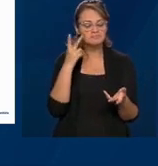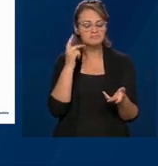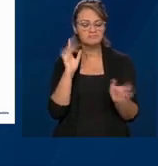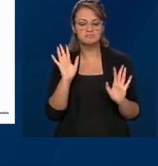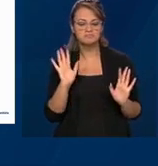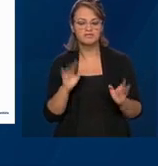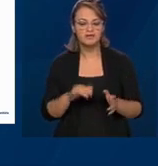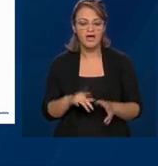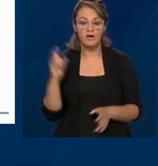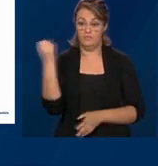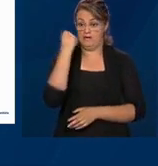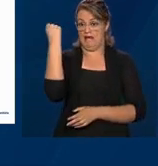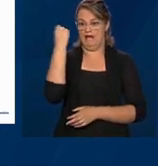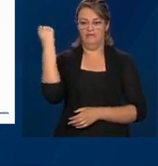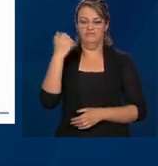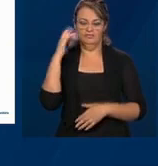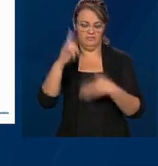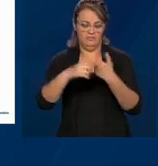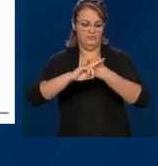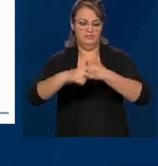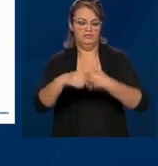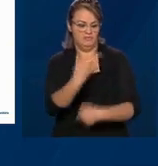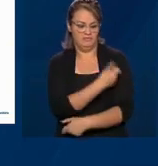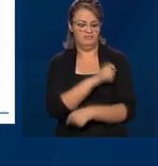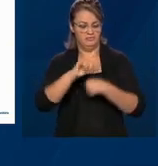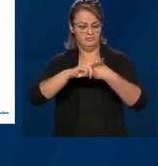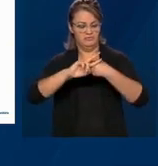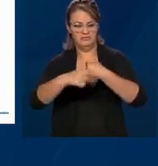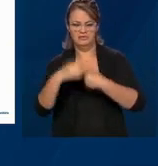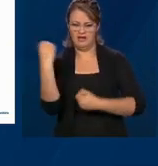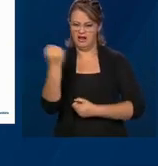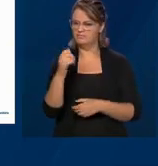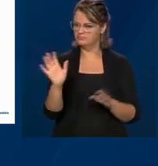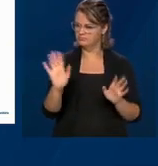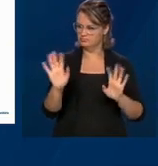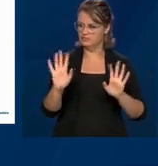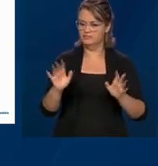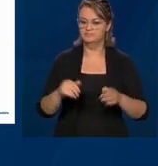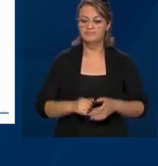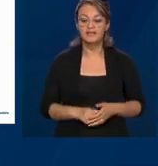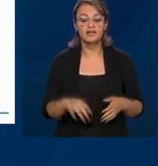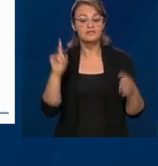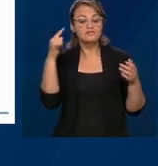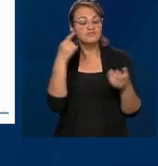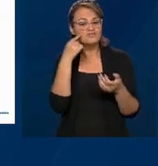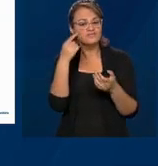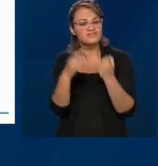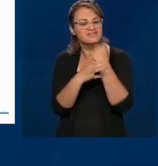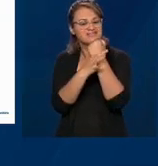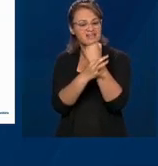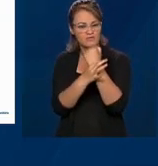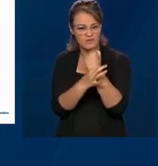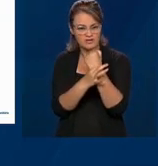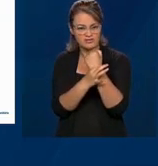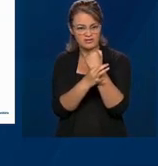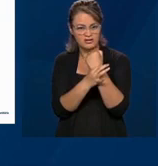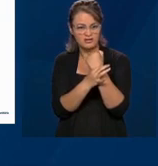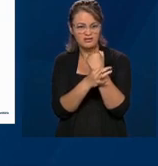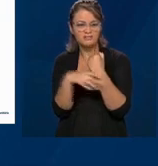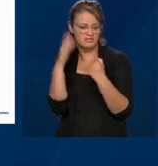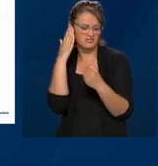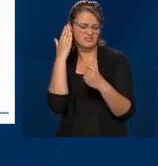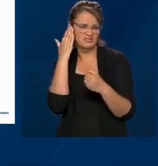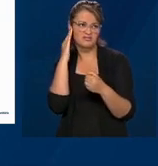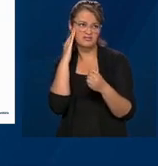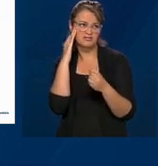reação adversa grave. Então, se a gente olha esse perfil de segurança, como é esperado para vírus